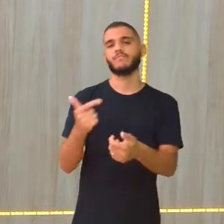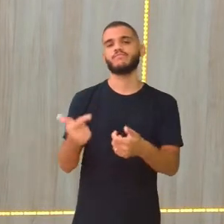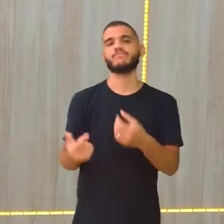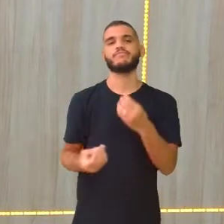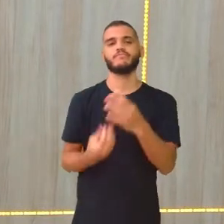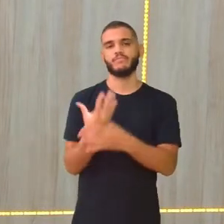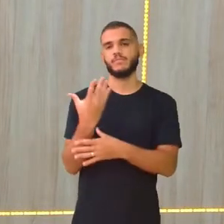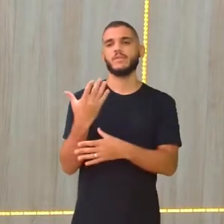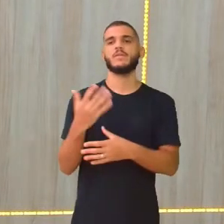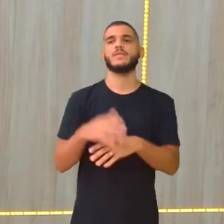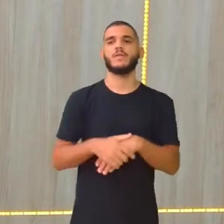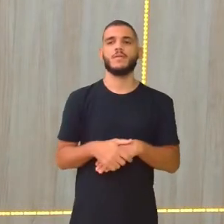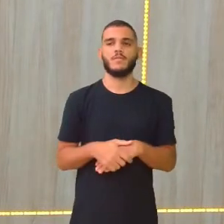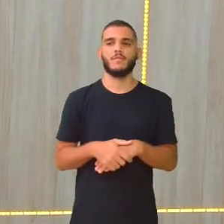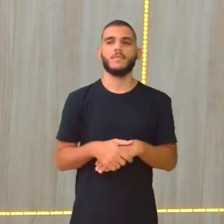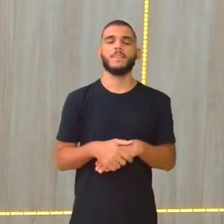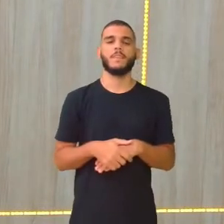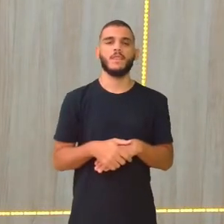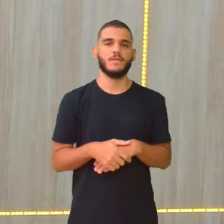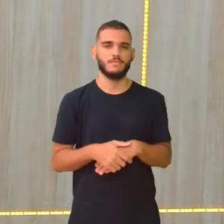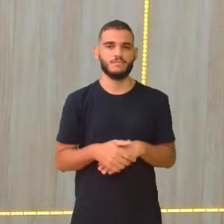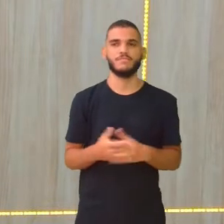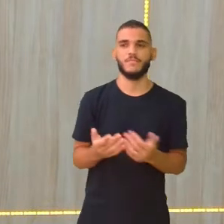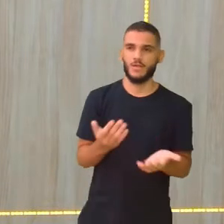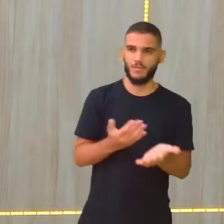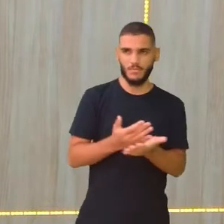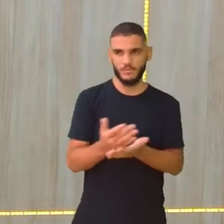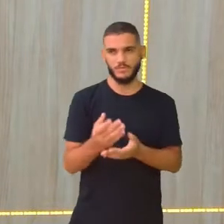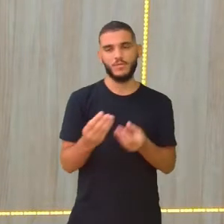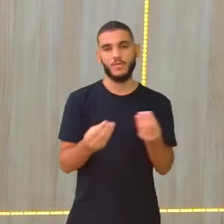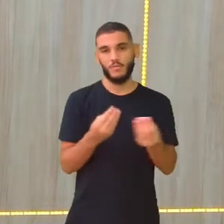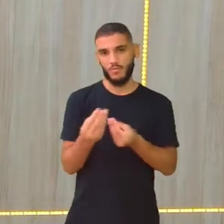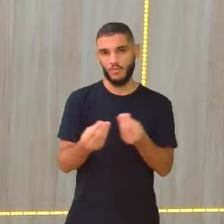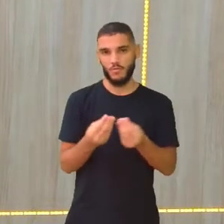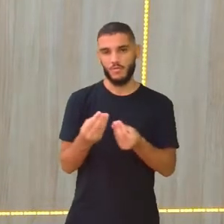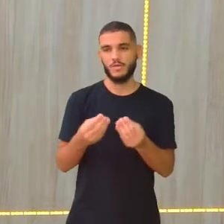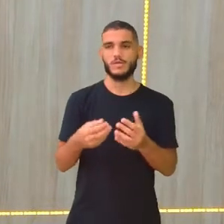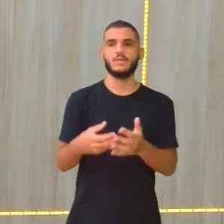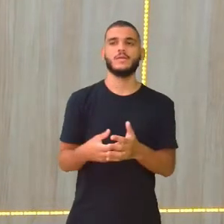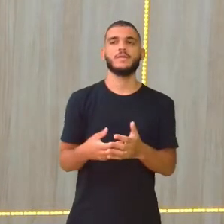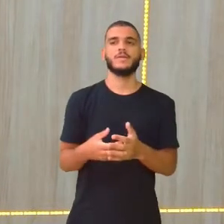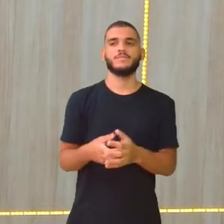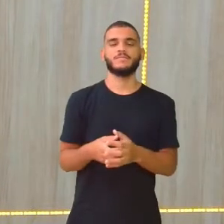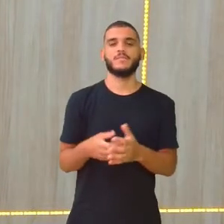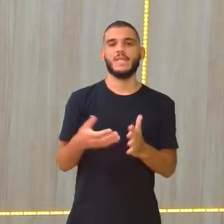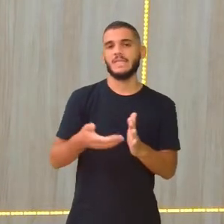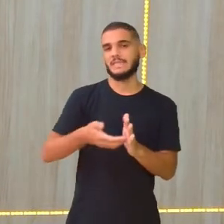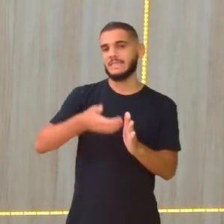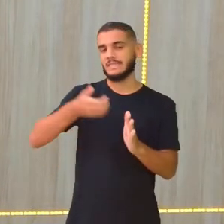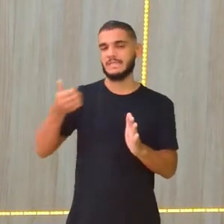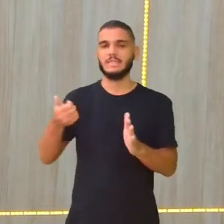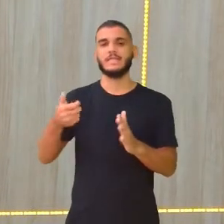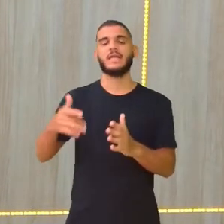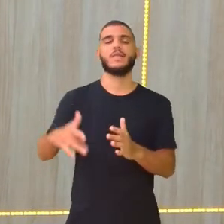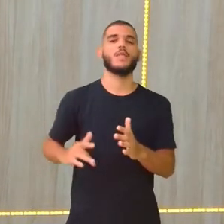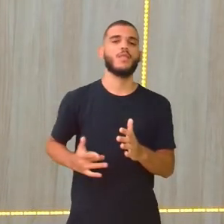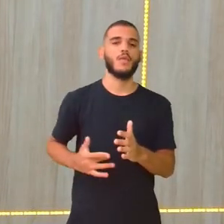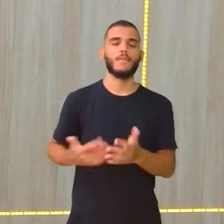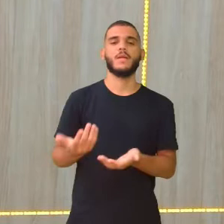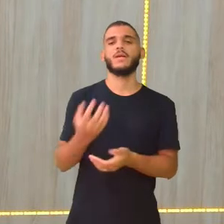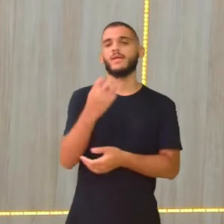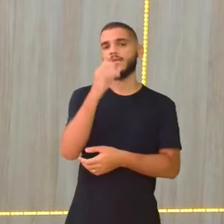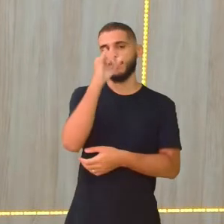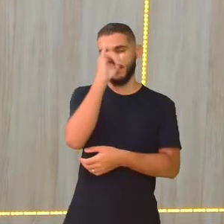insulina, era retirado do pâncreas, do boi e do porco. Mais precisamente do porco. Por quê? Porque